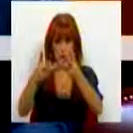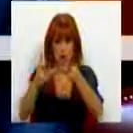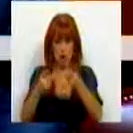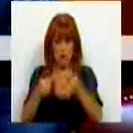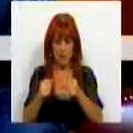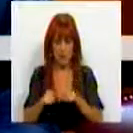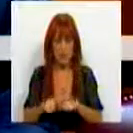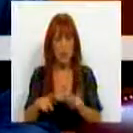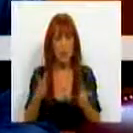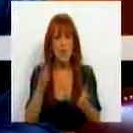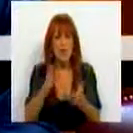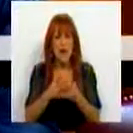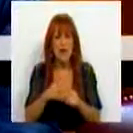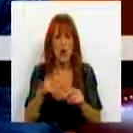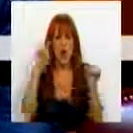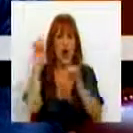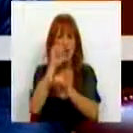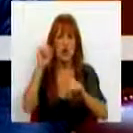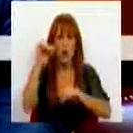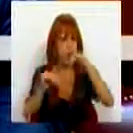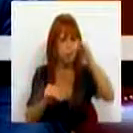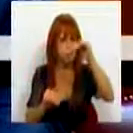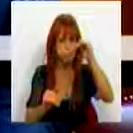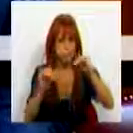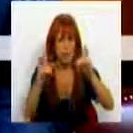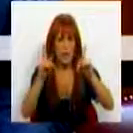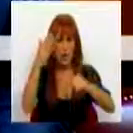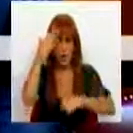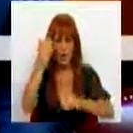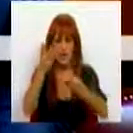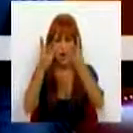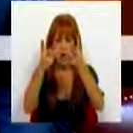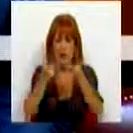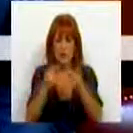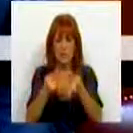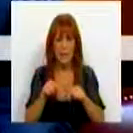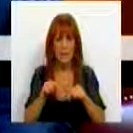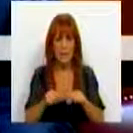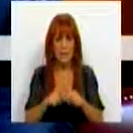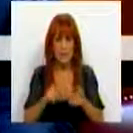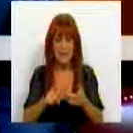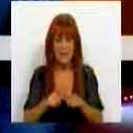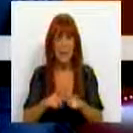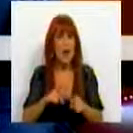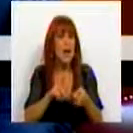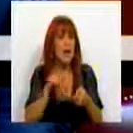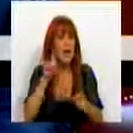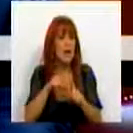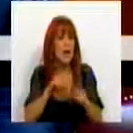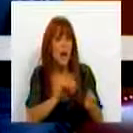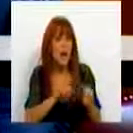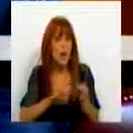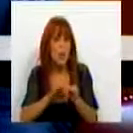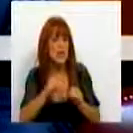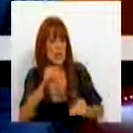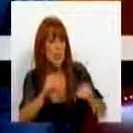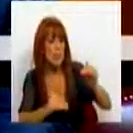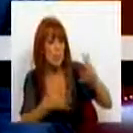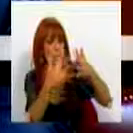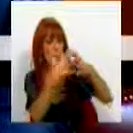orçamental não é só para choques assimétricos, mas a capacidade orçamental tem que ser para corrigir a